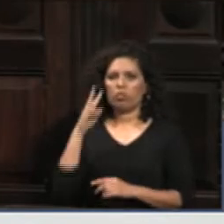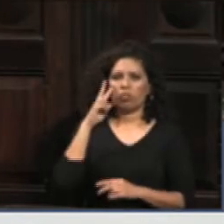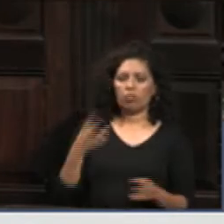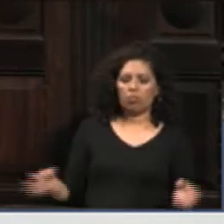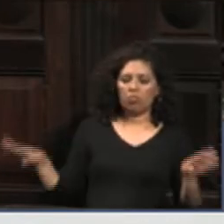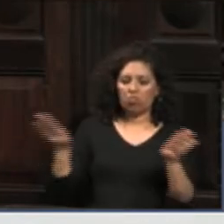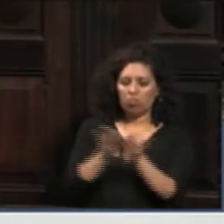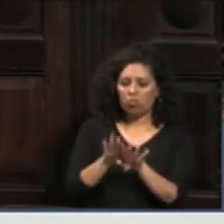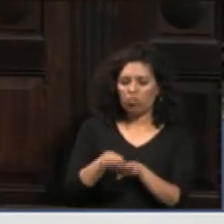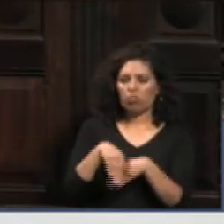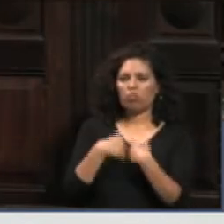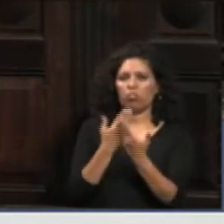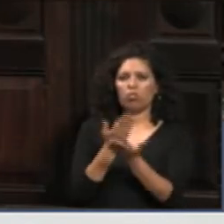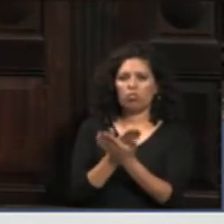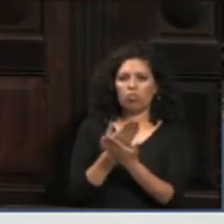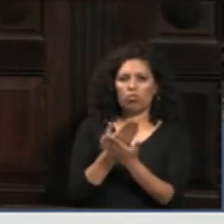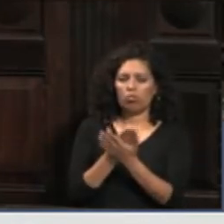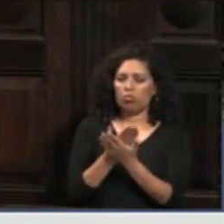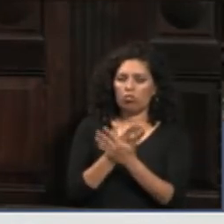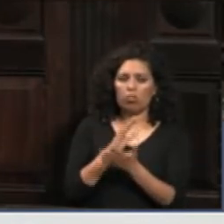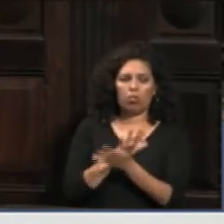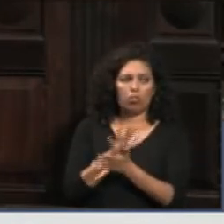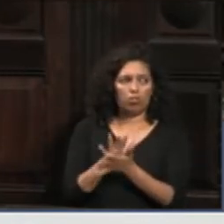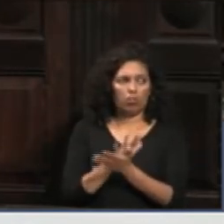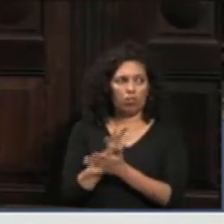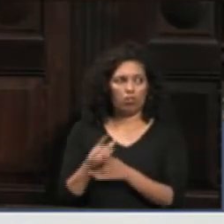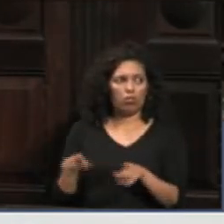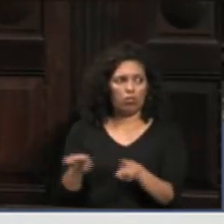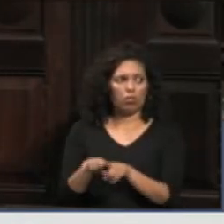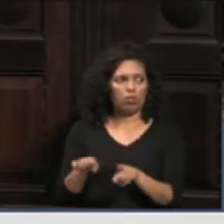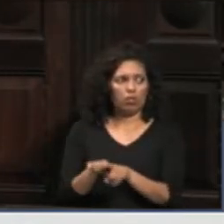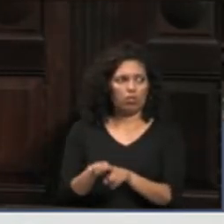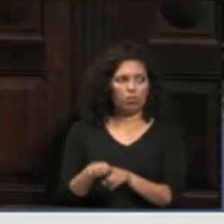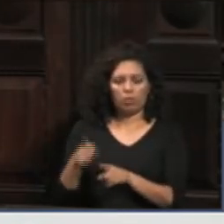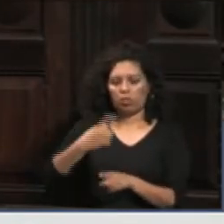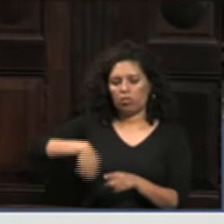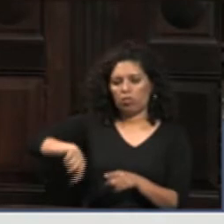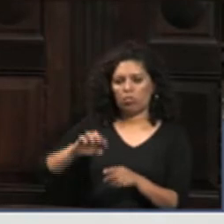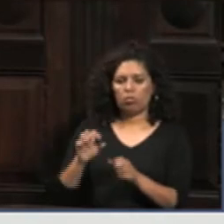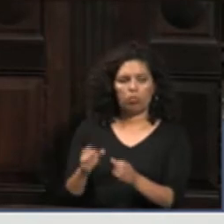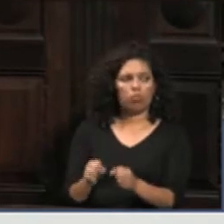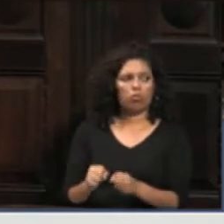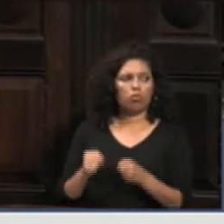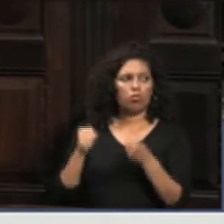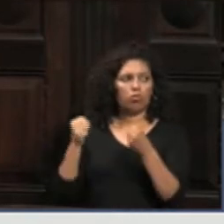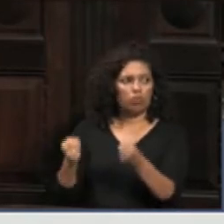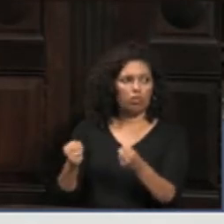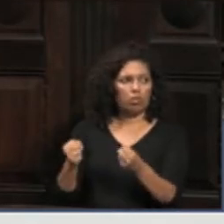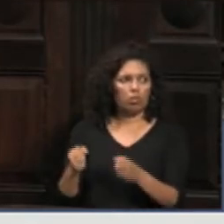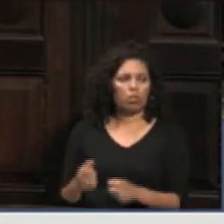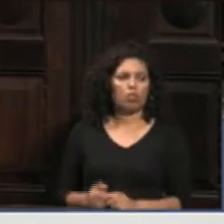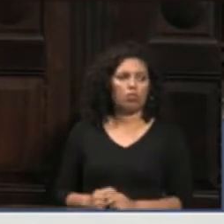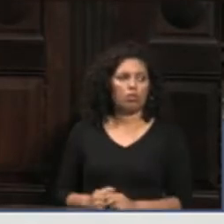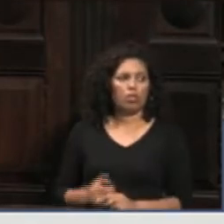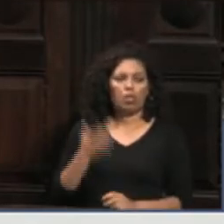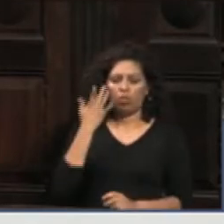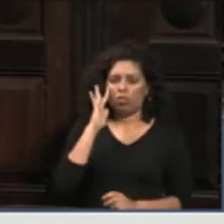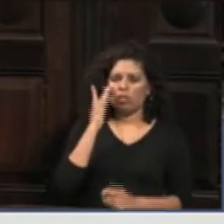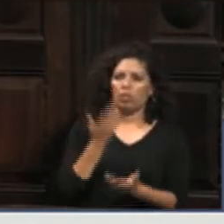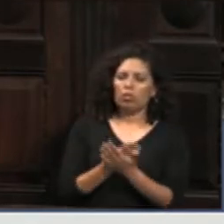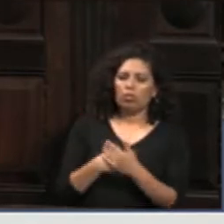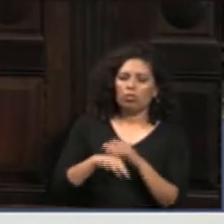escolas, e aqui a gente traz também uma análise, um diagnóstico do que foi o nosso mandato. Acho que na questão da